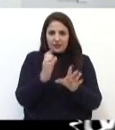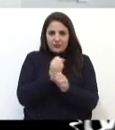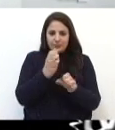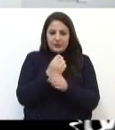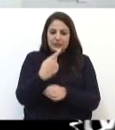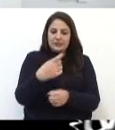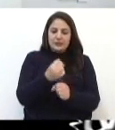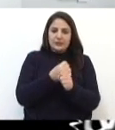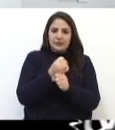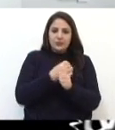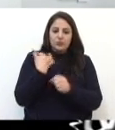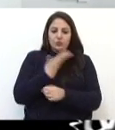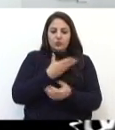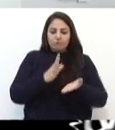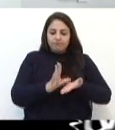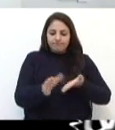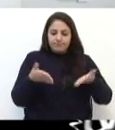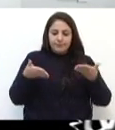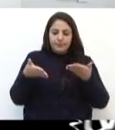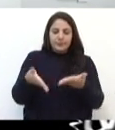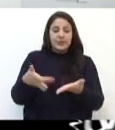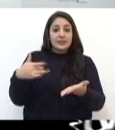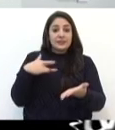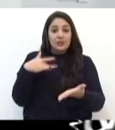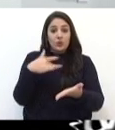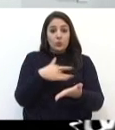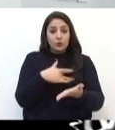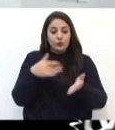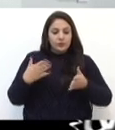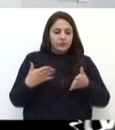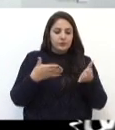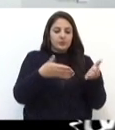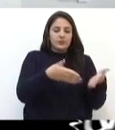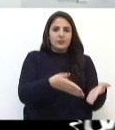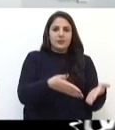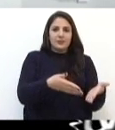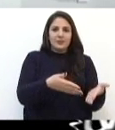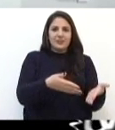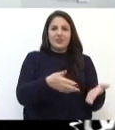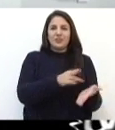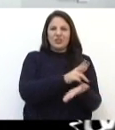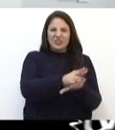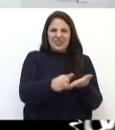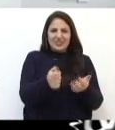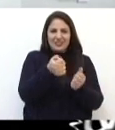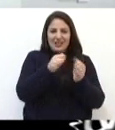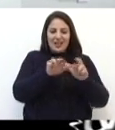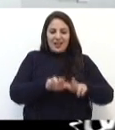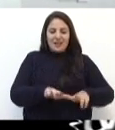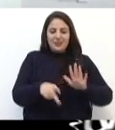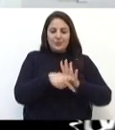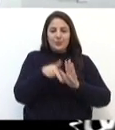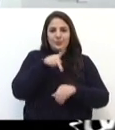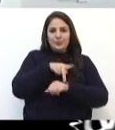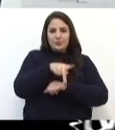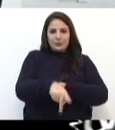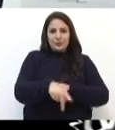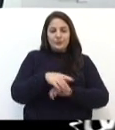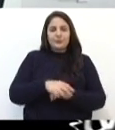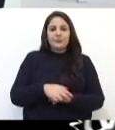ter um valor para destinar à saúde e um valor para destinar para outras áreas de Passo